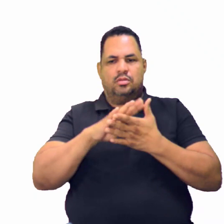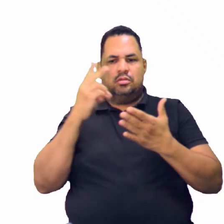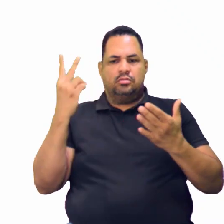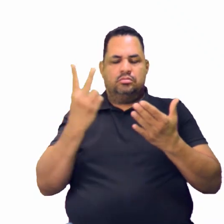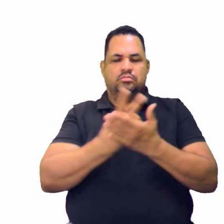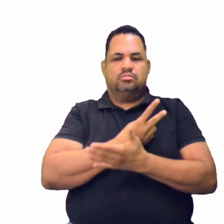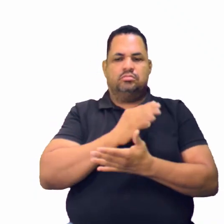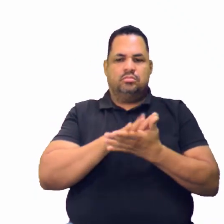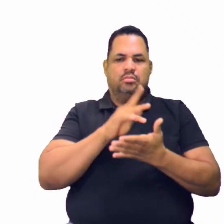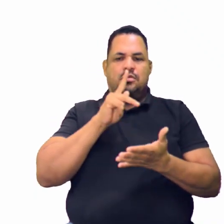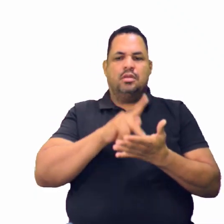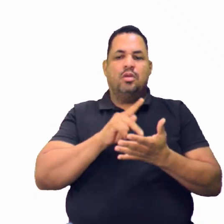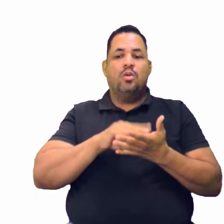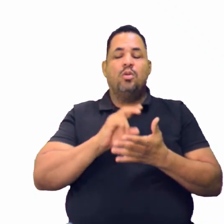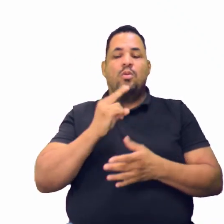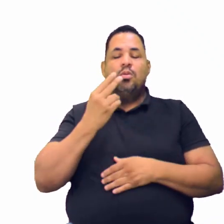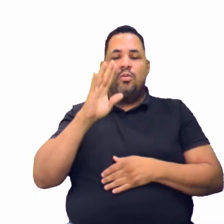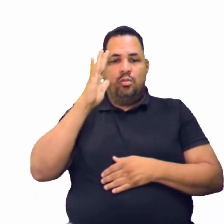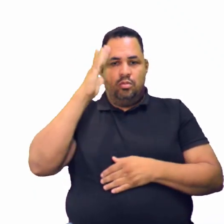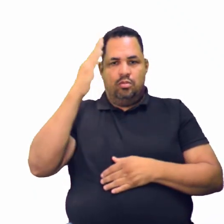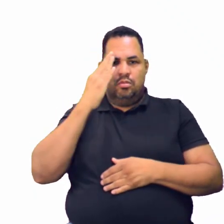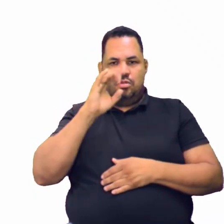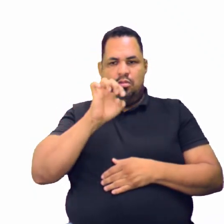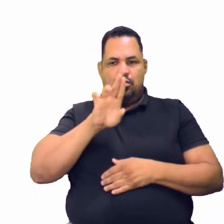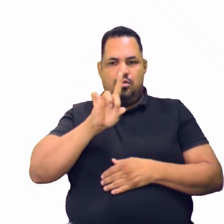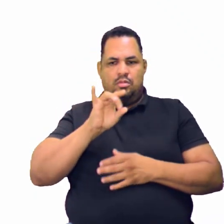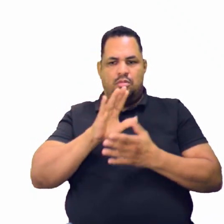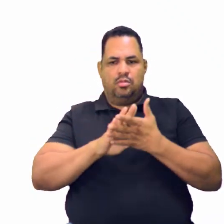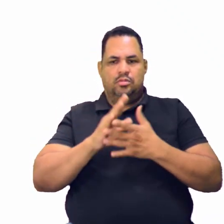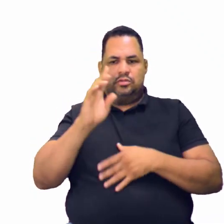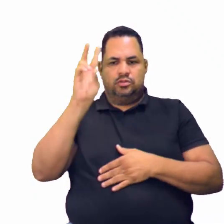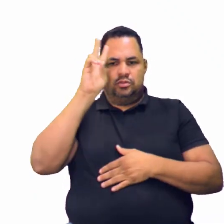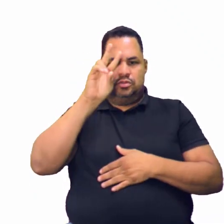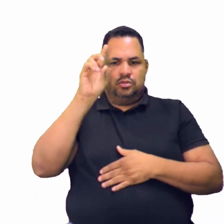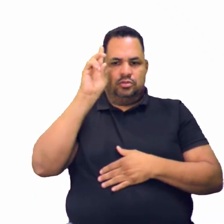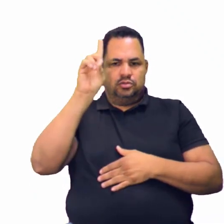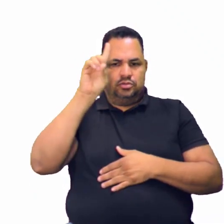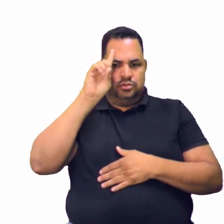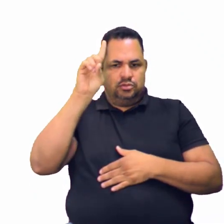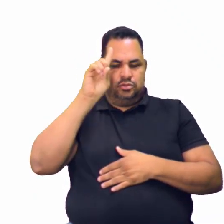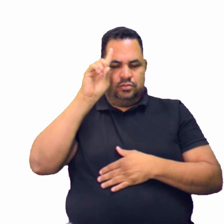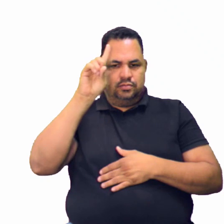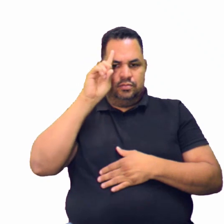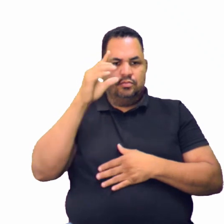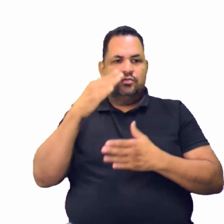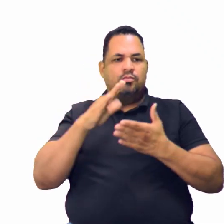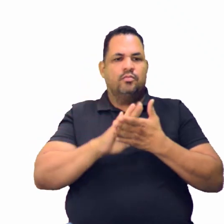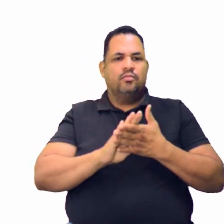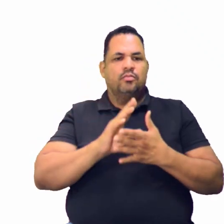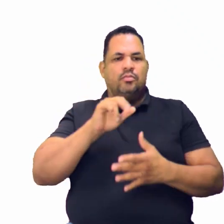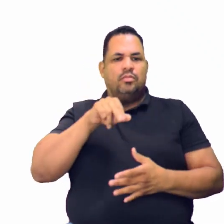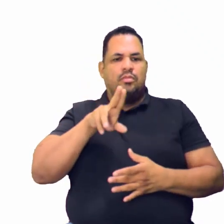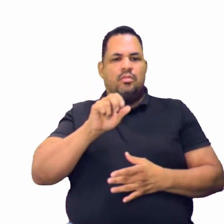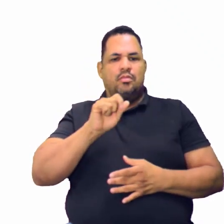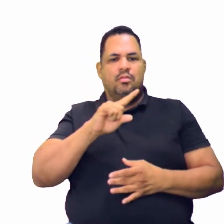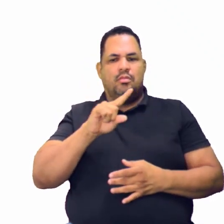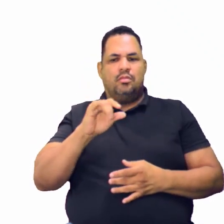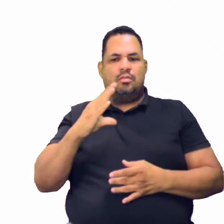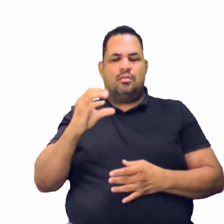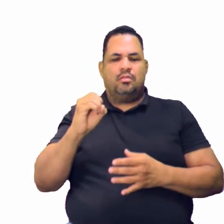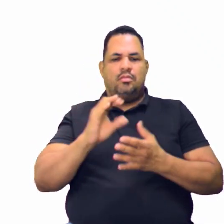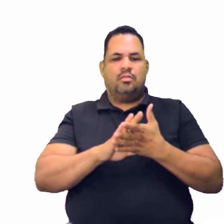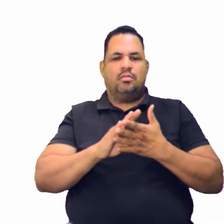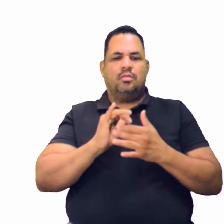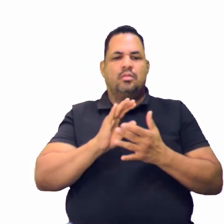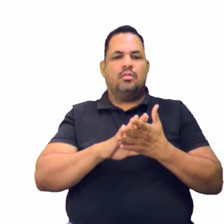real fictício. E crônica, que é do cotidiano. A narração, o que é?